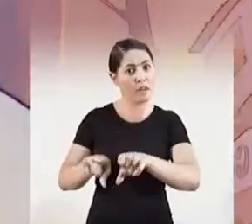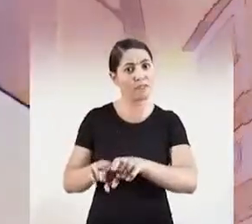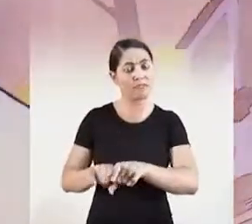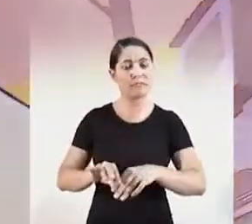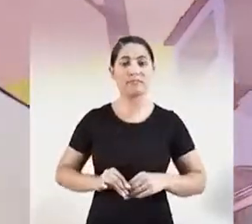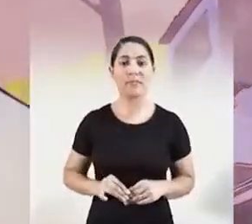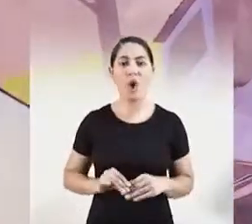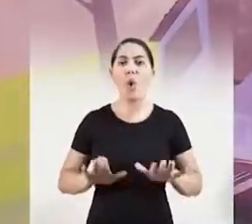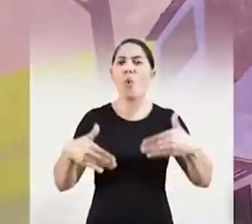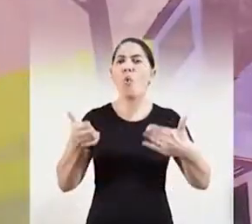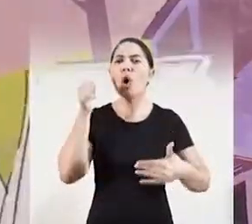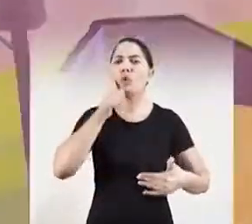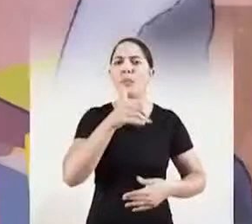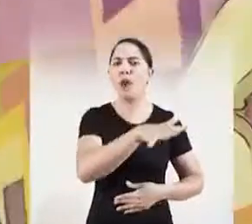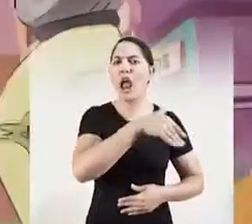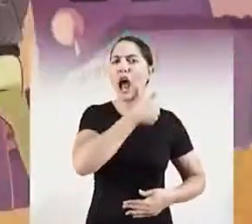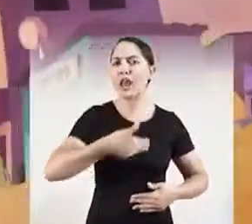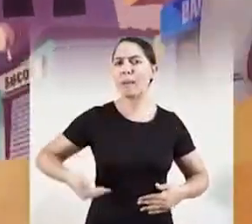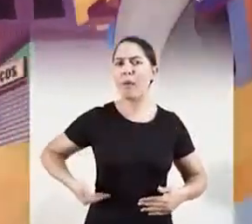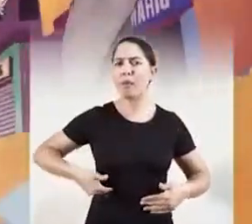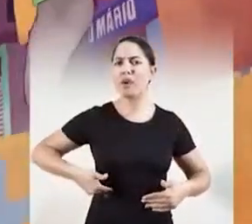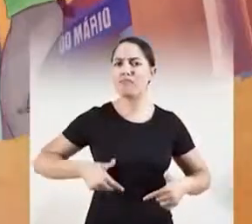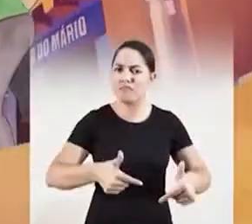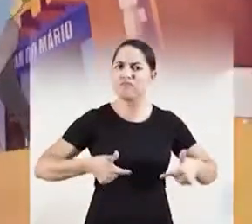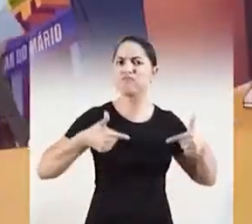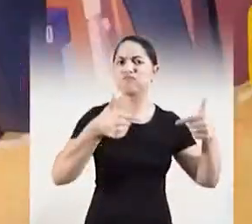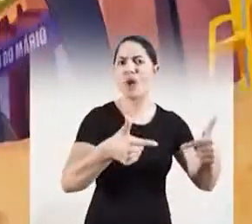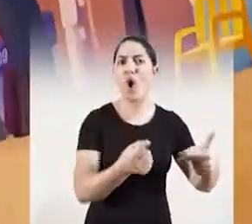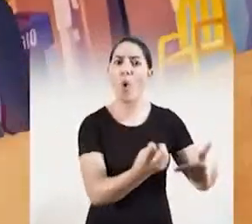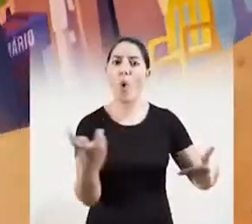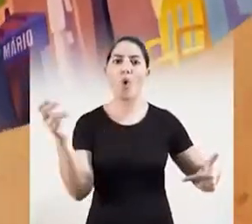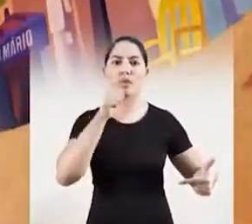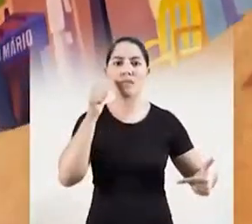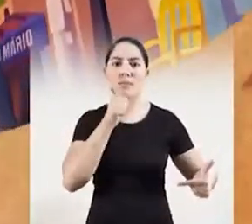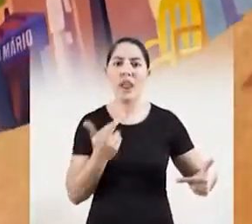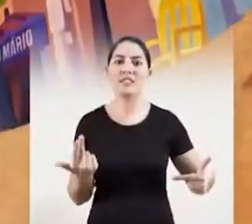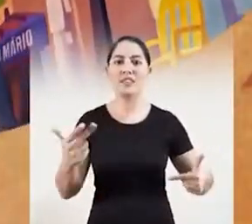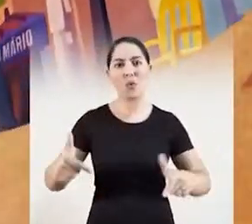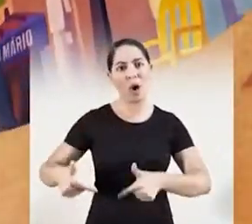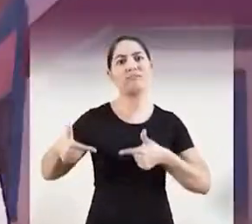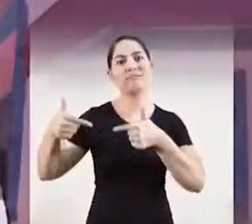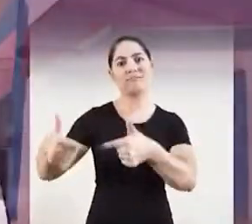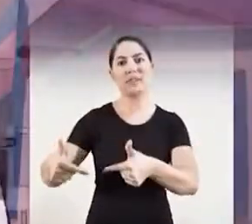também. Quando uma mulher ocupa um cargo público, incentiva outras a ocuparem também. Aumentar